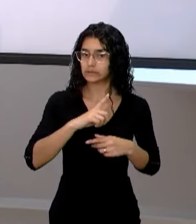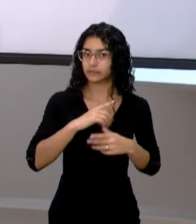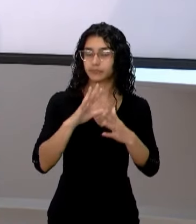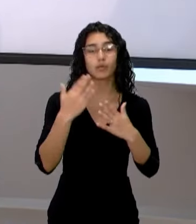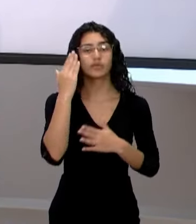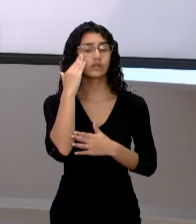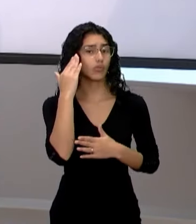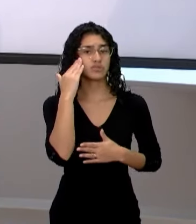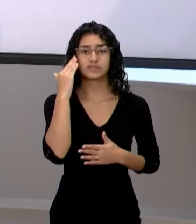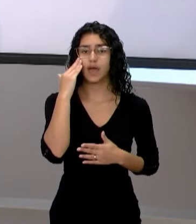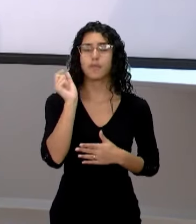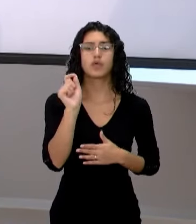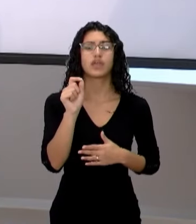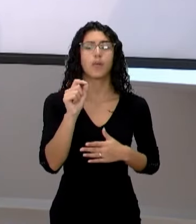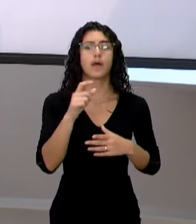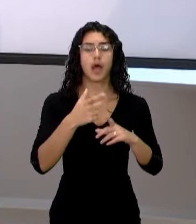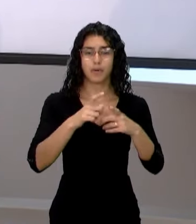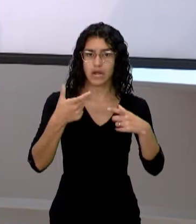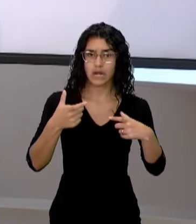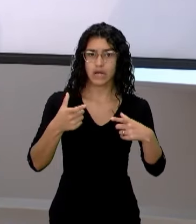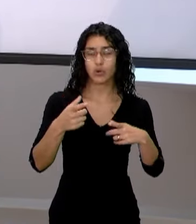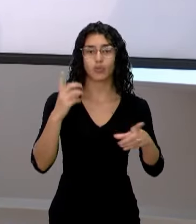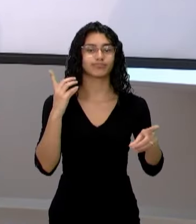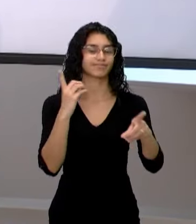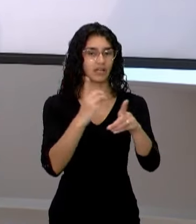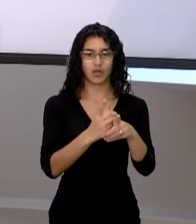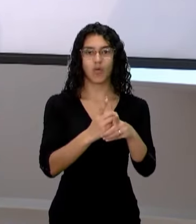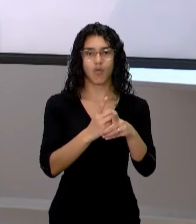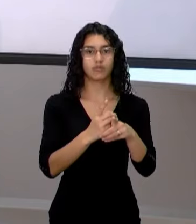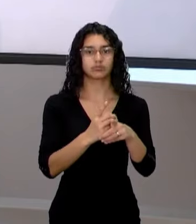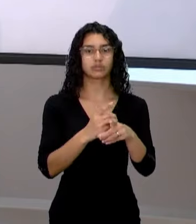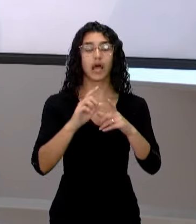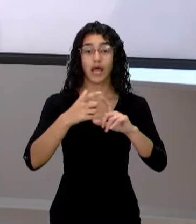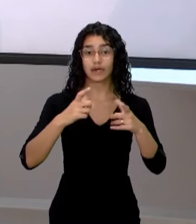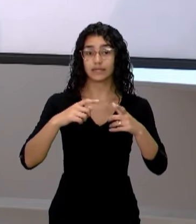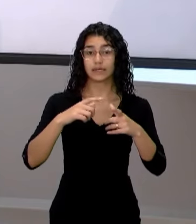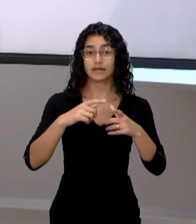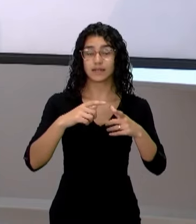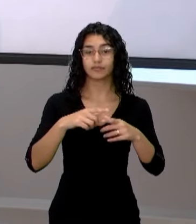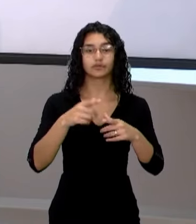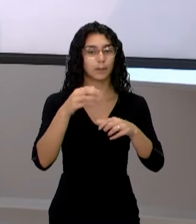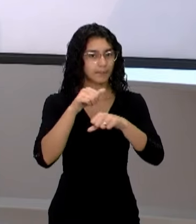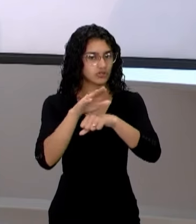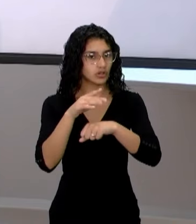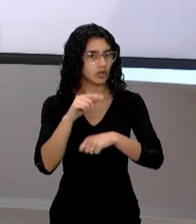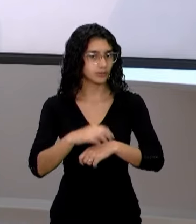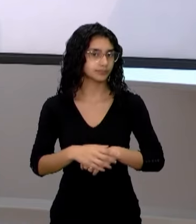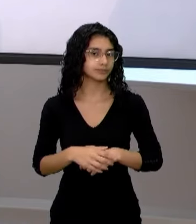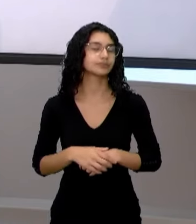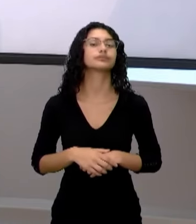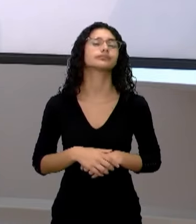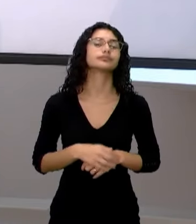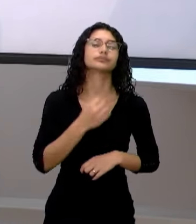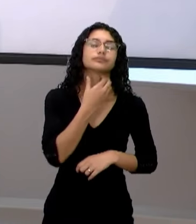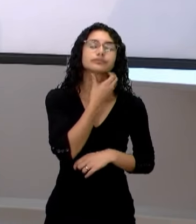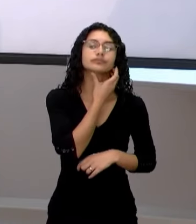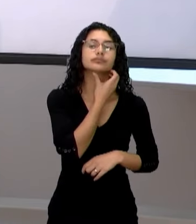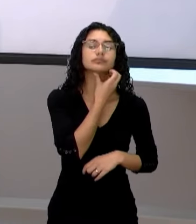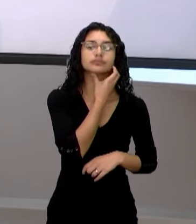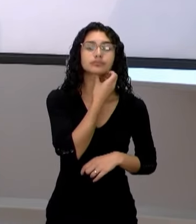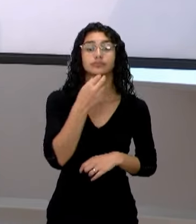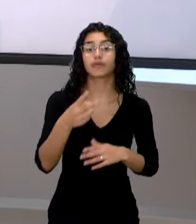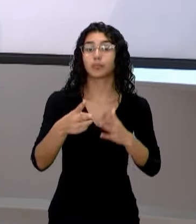não sabe o que é uma grandeza e você não consegue reconhecer a grandeza no problema, eu vou dar uma dica para você, tá? Então, olha só,